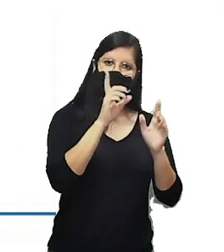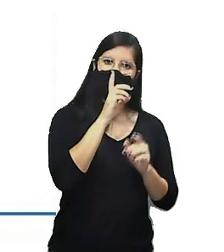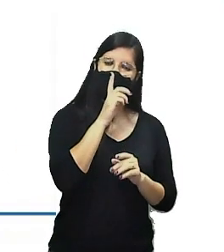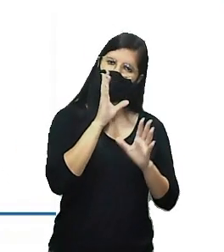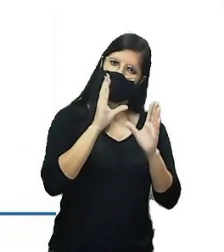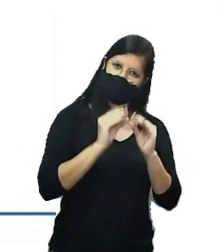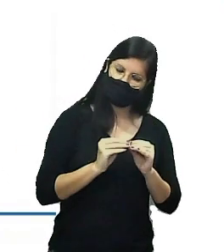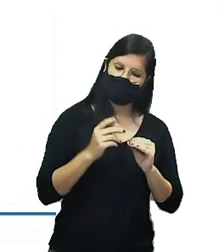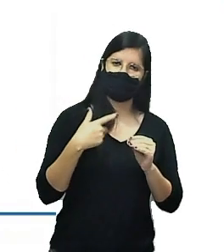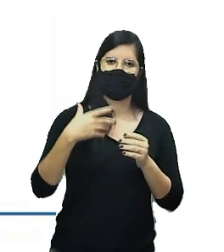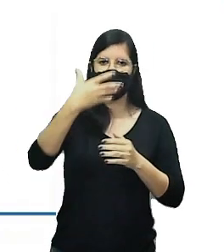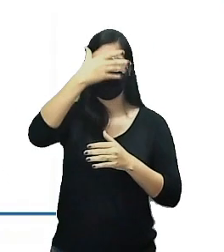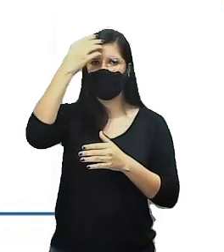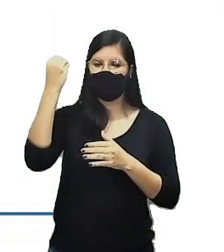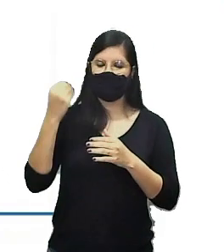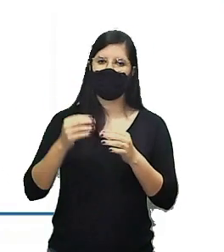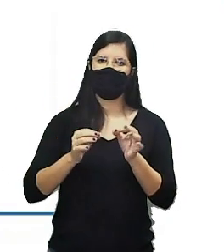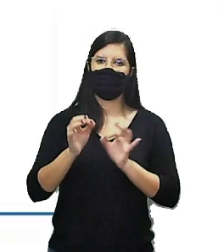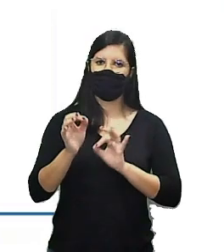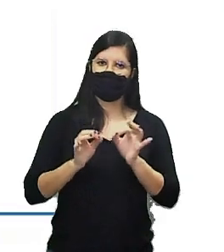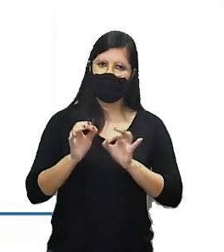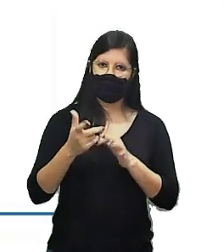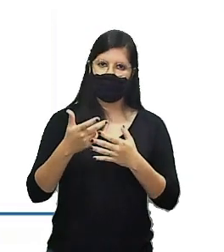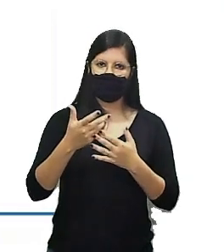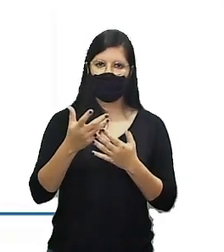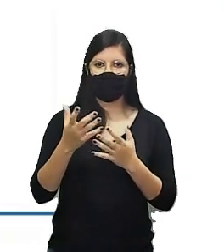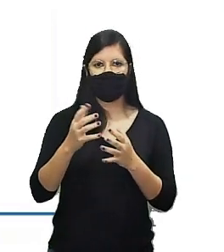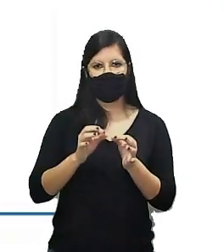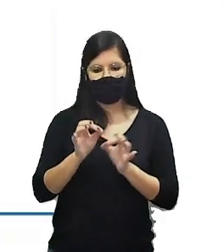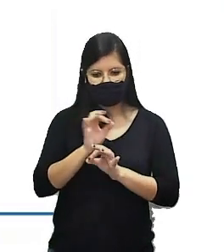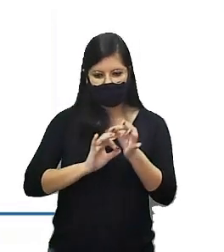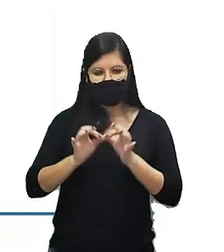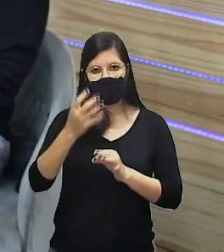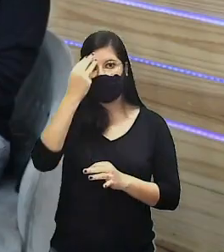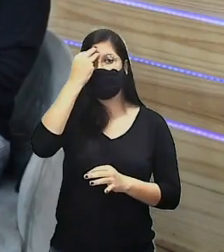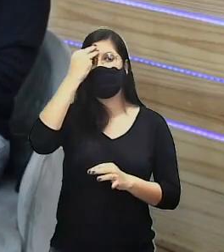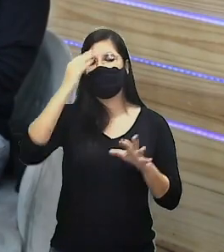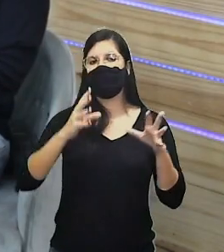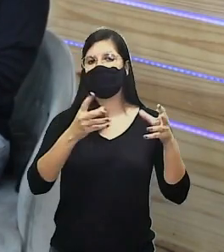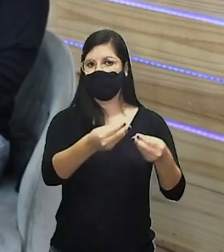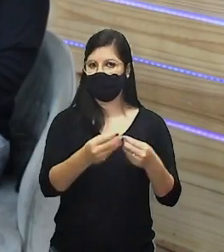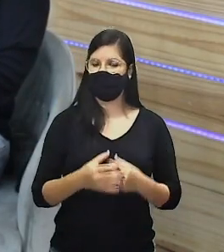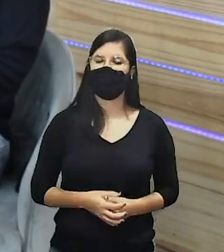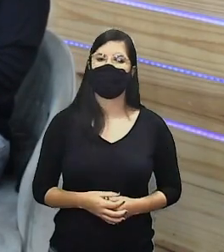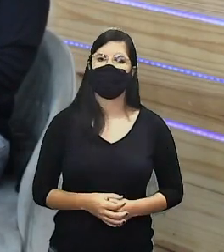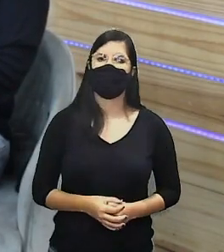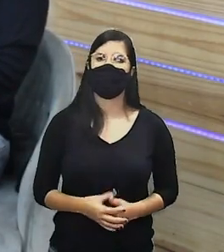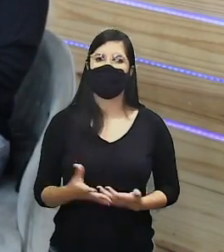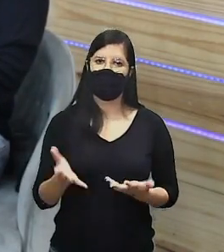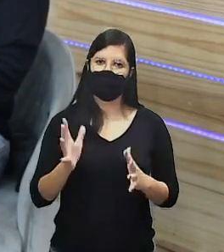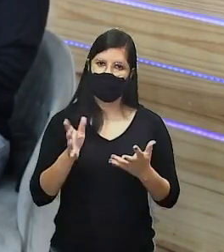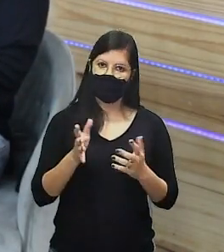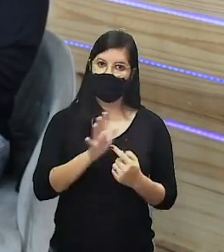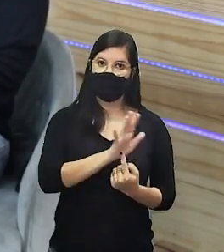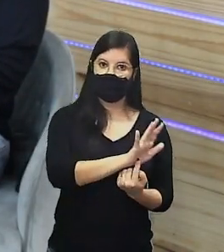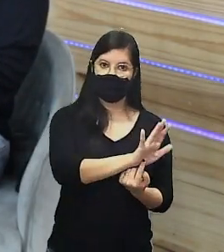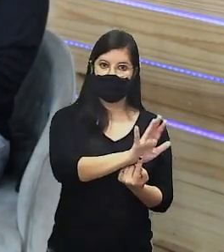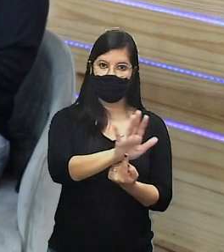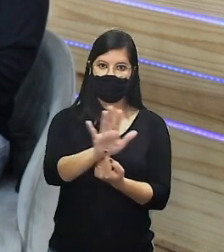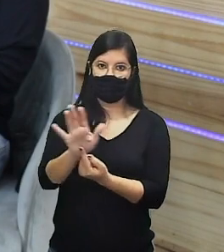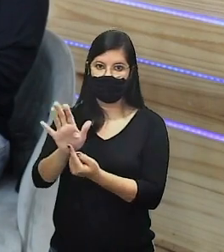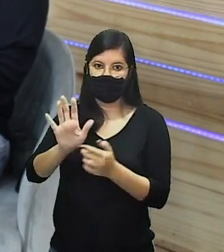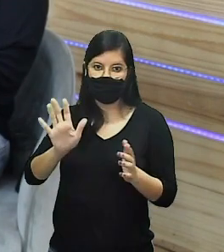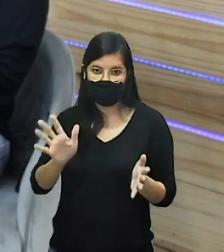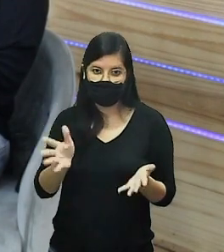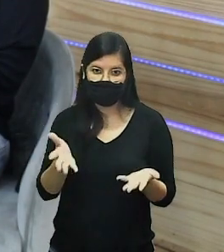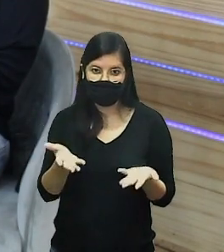como mecanismos de manipulação da memória coletiva. Então, tudo aquilo, né, que se põe em evidência, à